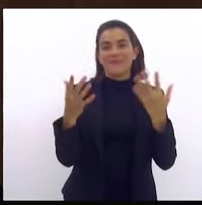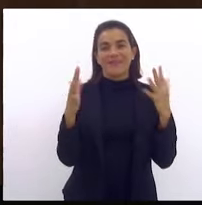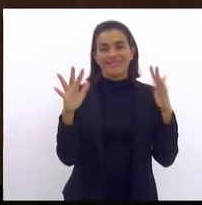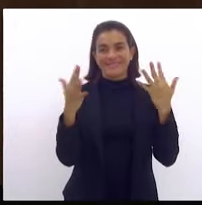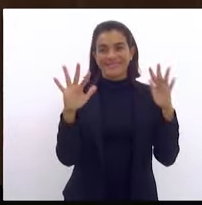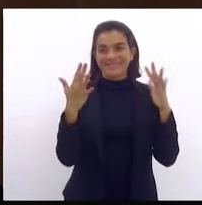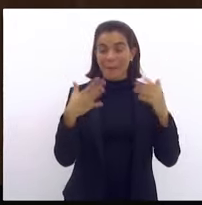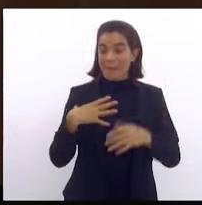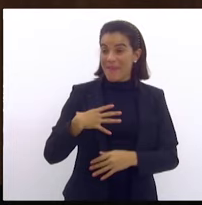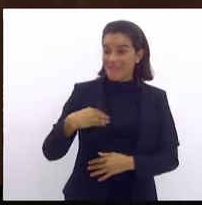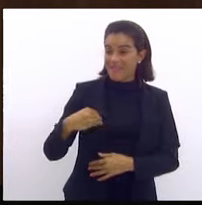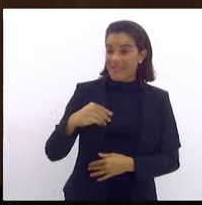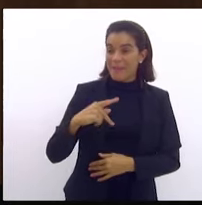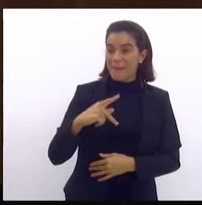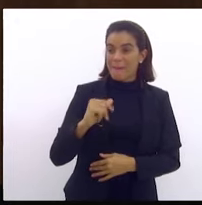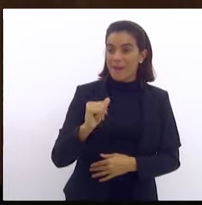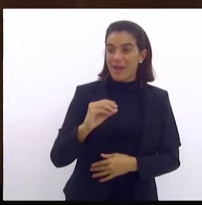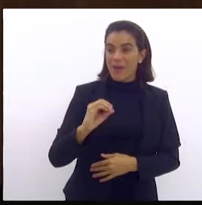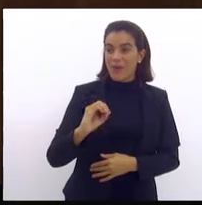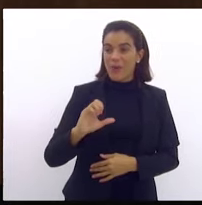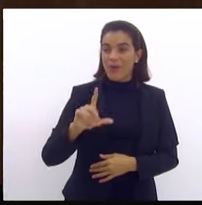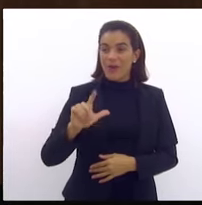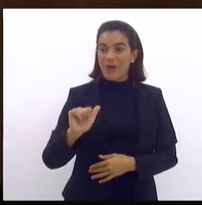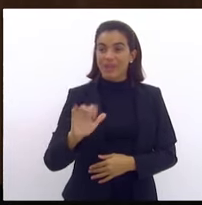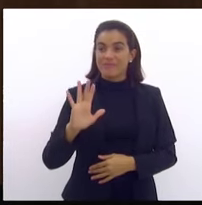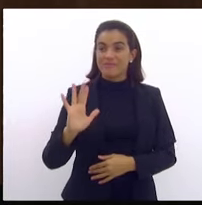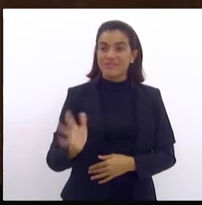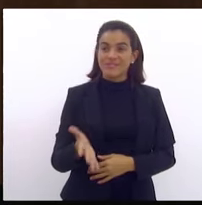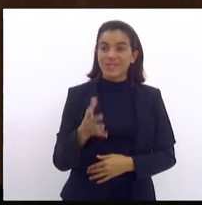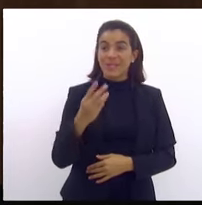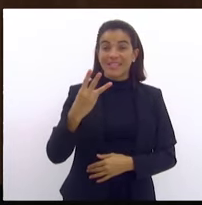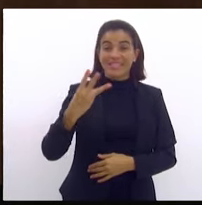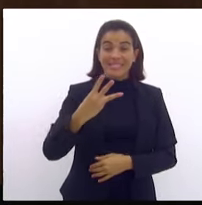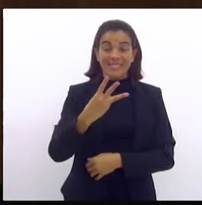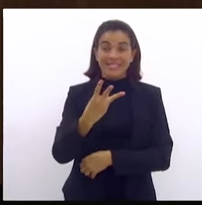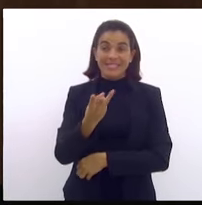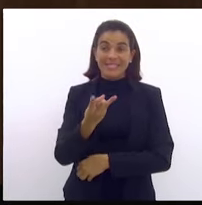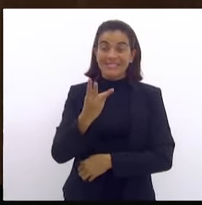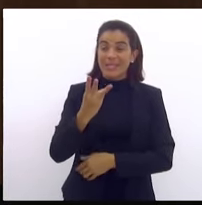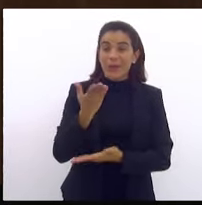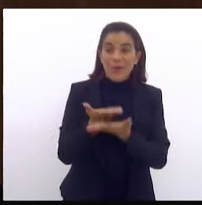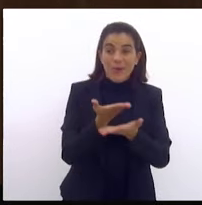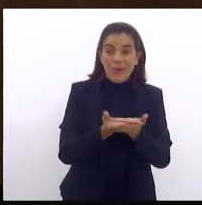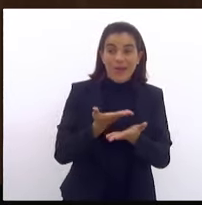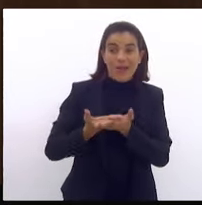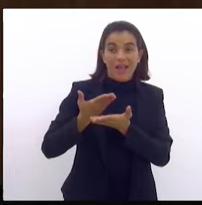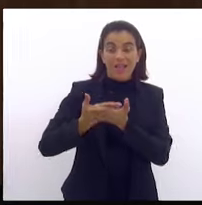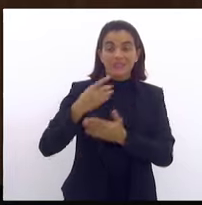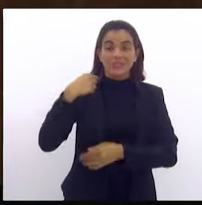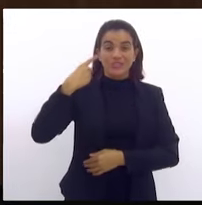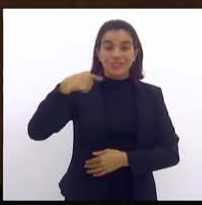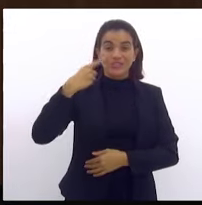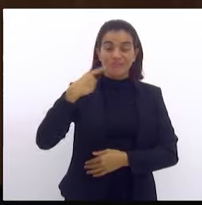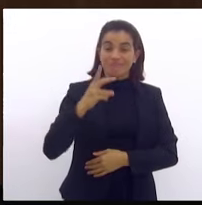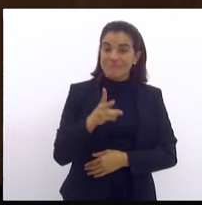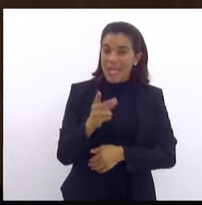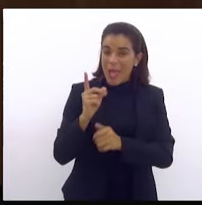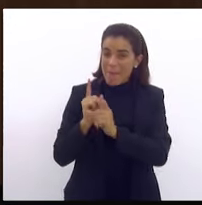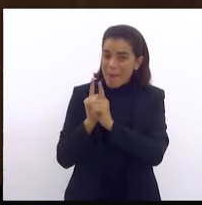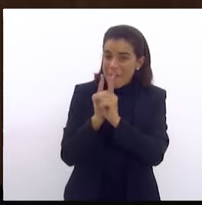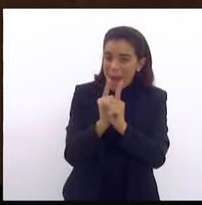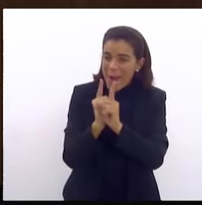a minha filha, Paola, que hoje já vai passar para o terceiro ano de direito, 19 anos, e que sempre me